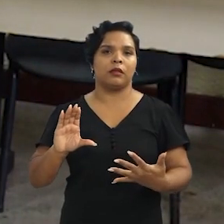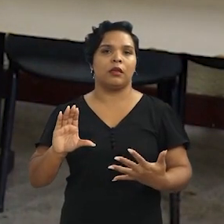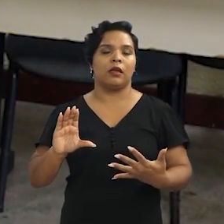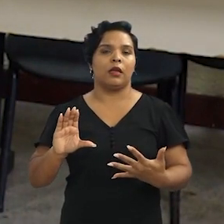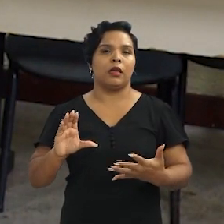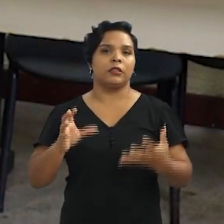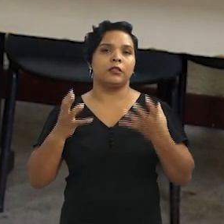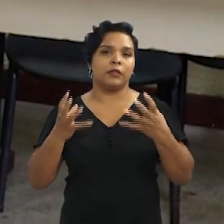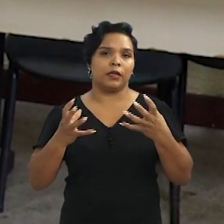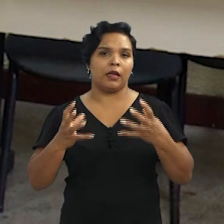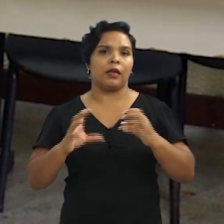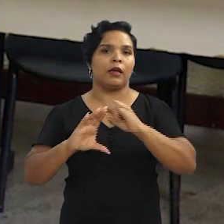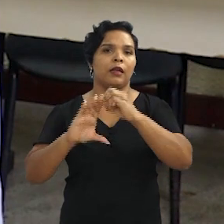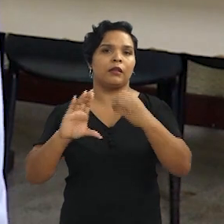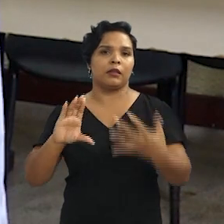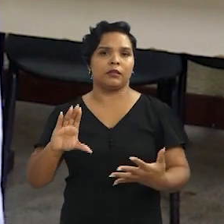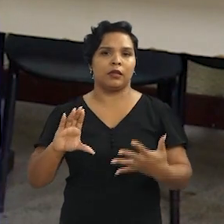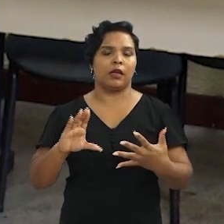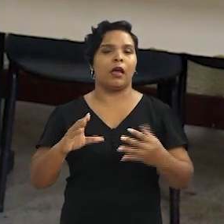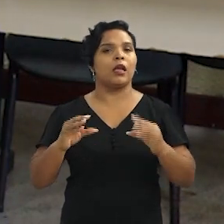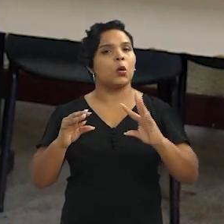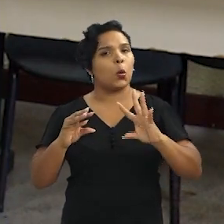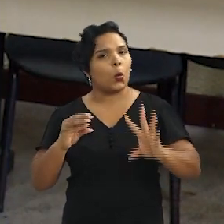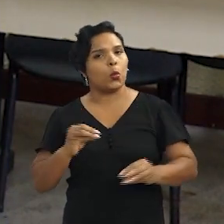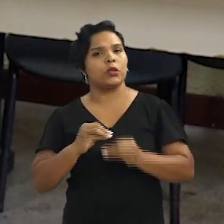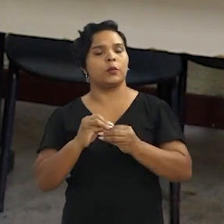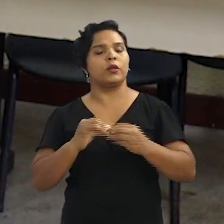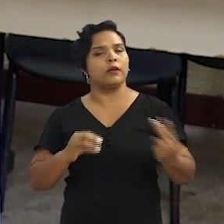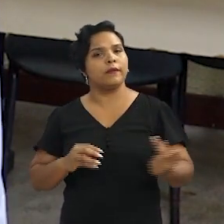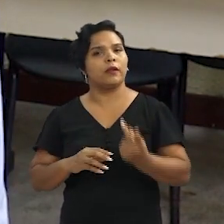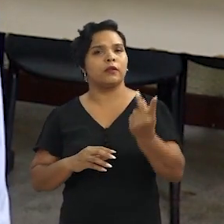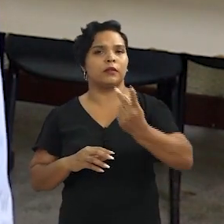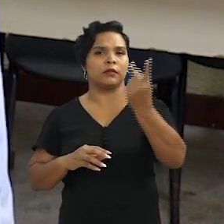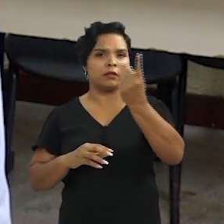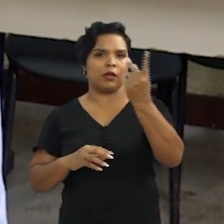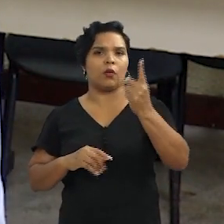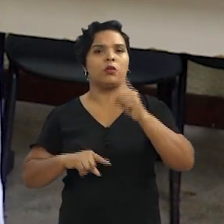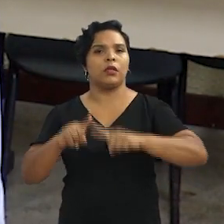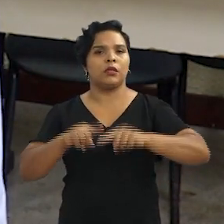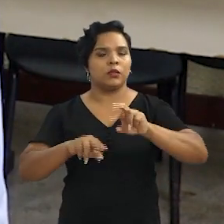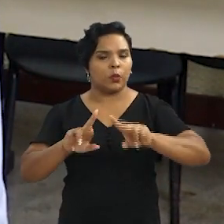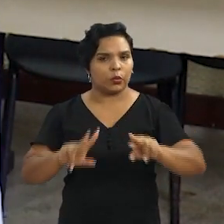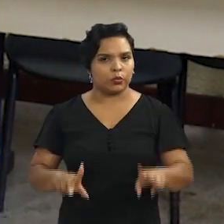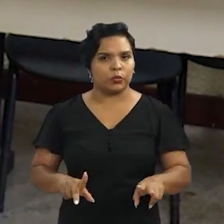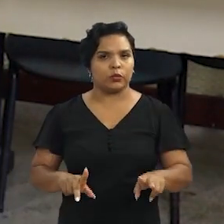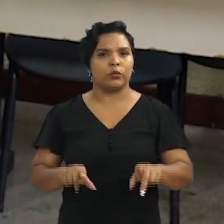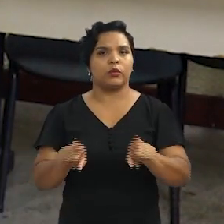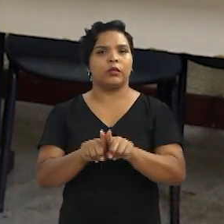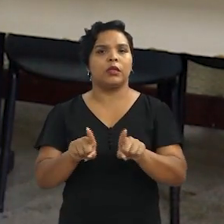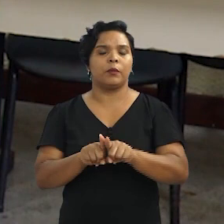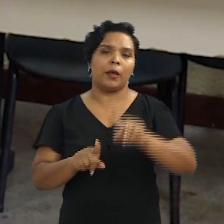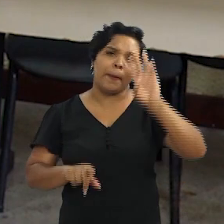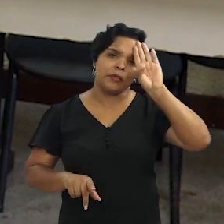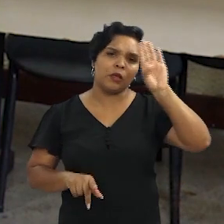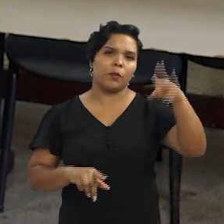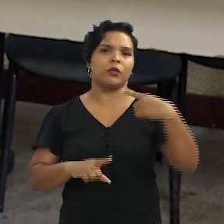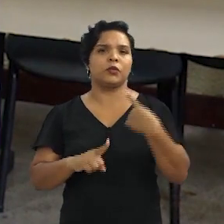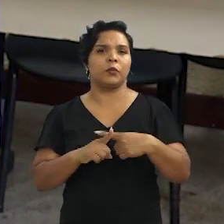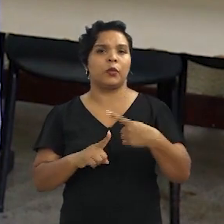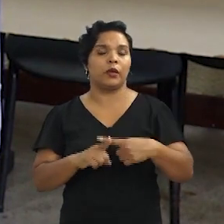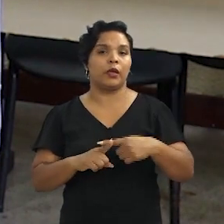caracterização, a gente pretende caracterizar e contribuir para a valorização desse produto,